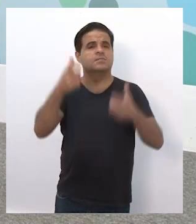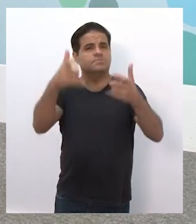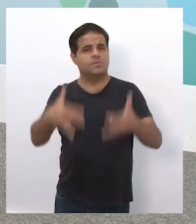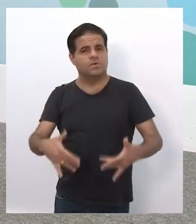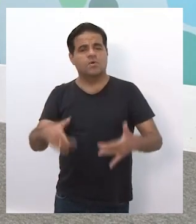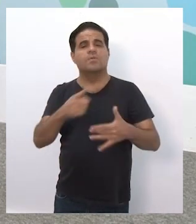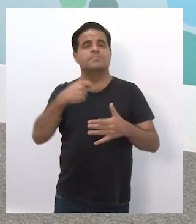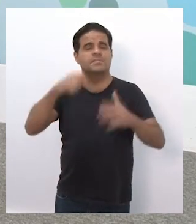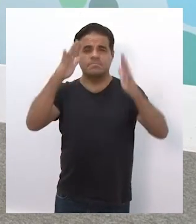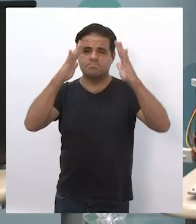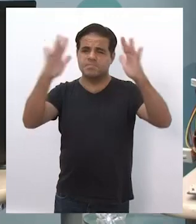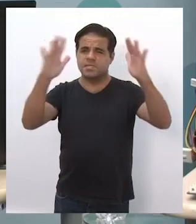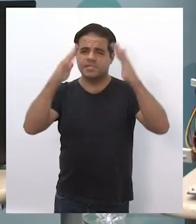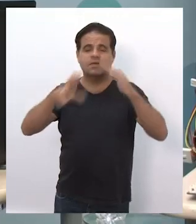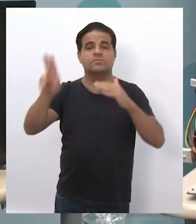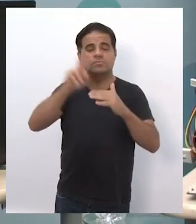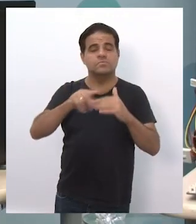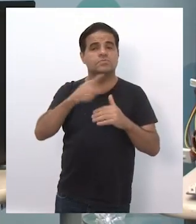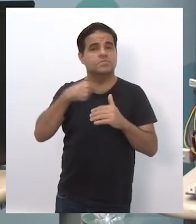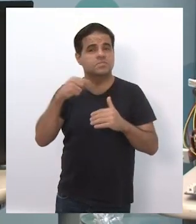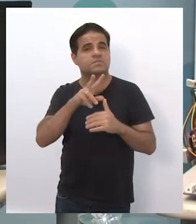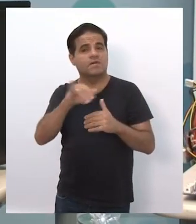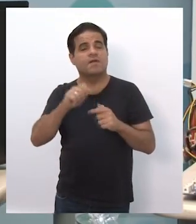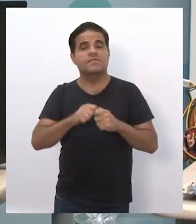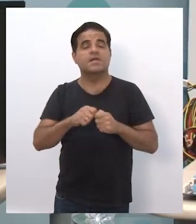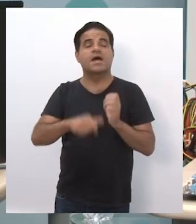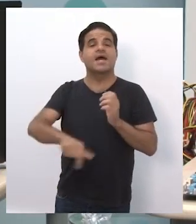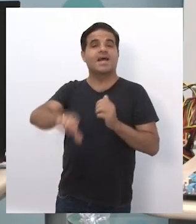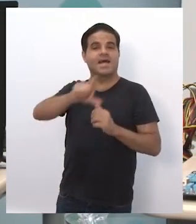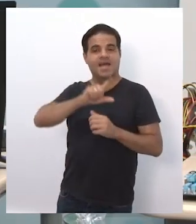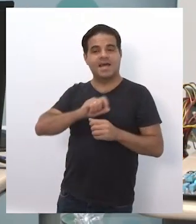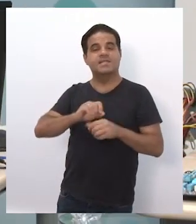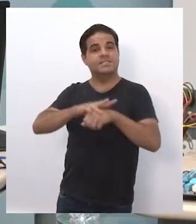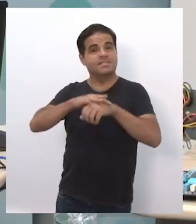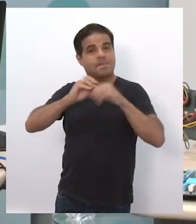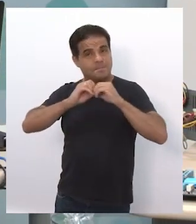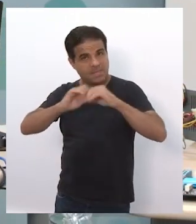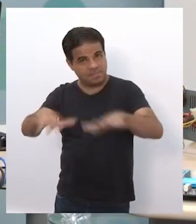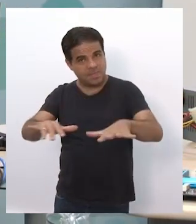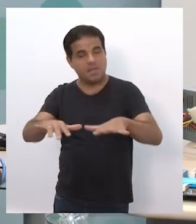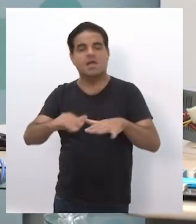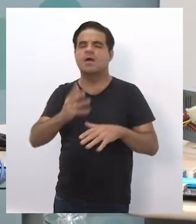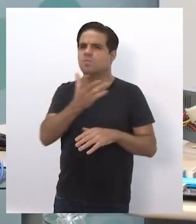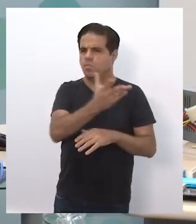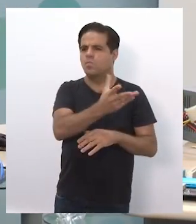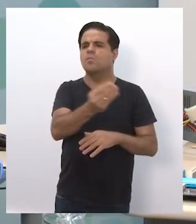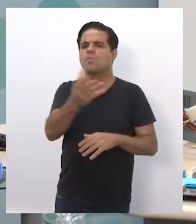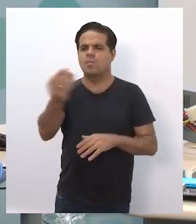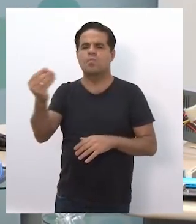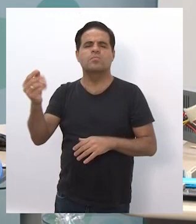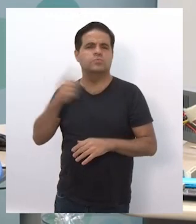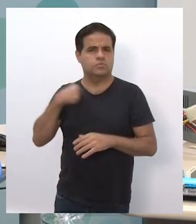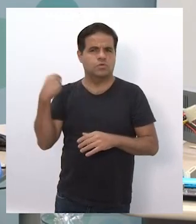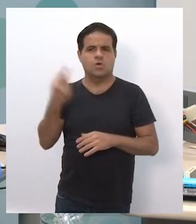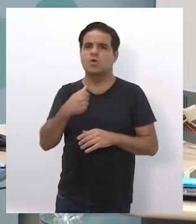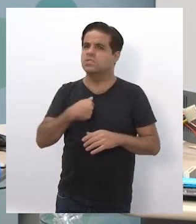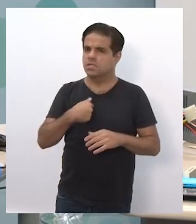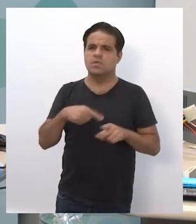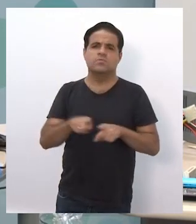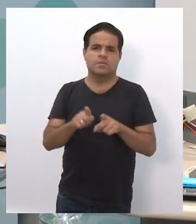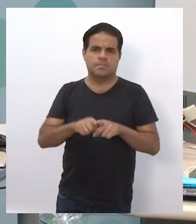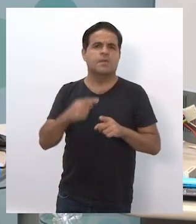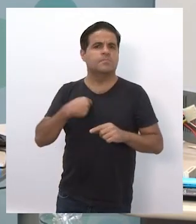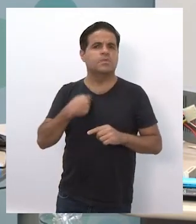a gente tem que pensar no uso que a gente vai fazer, né? Antes da pandemia, muitos de nós, eu me incluo porque eu